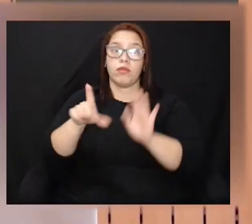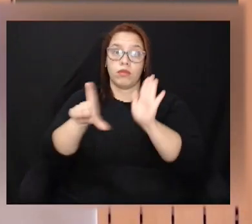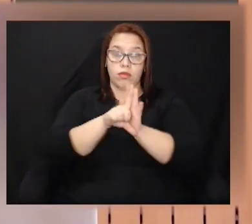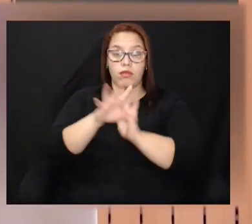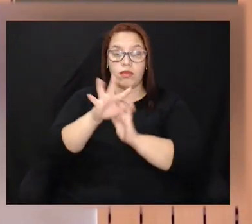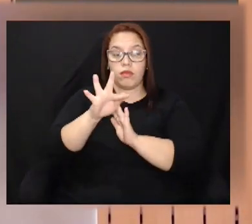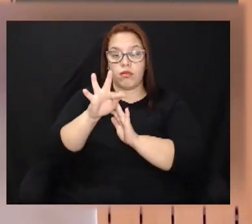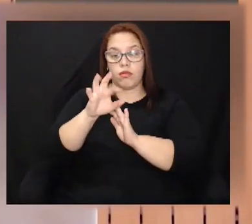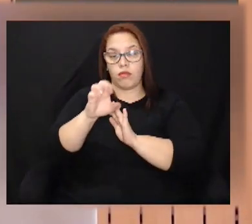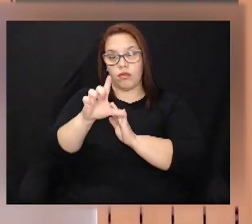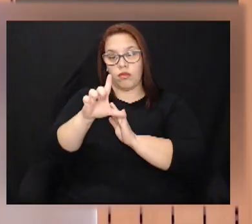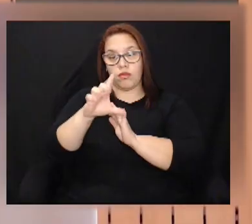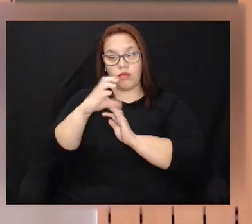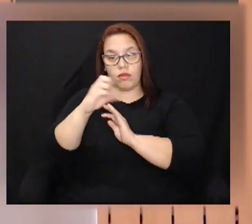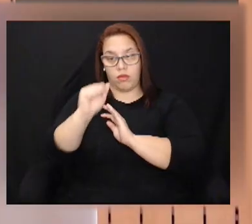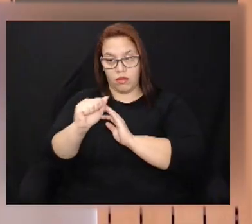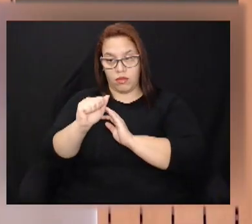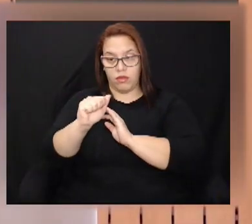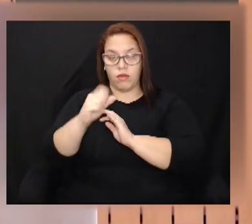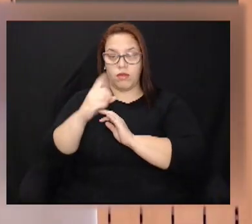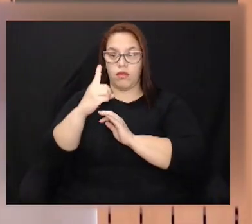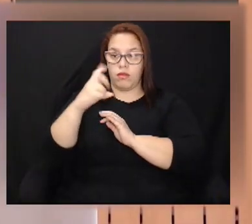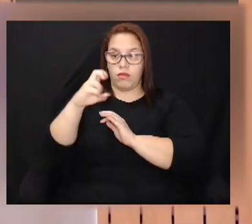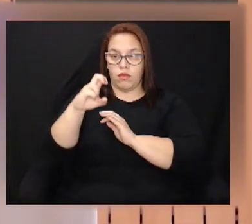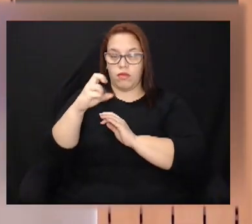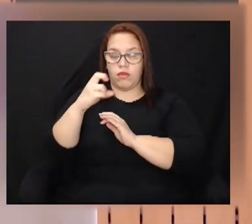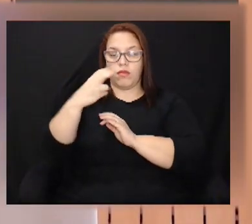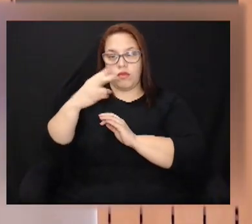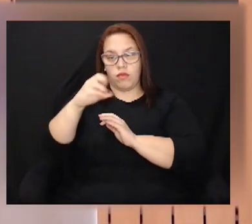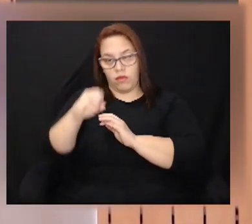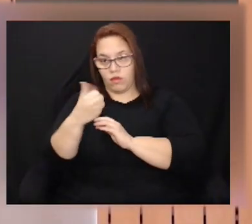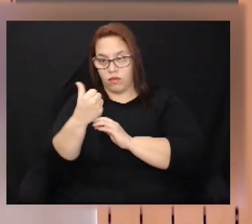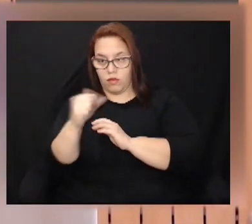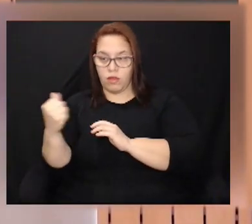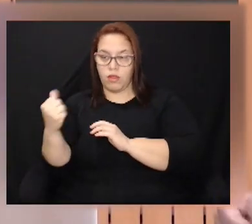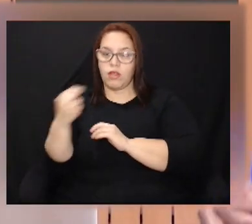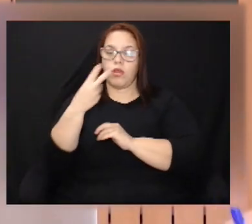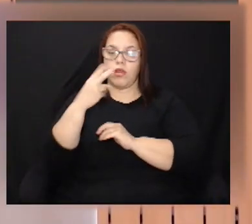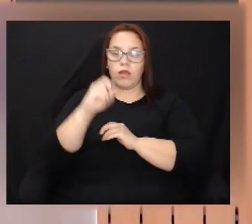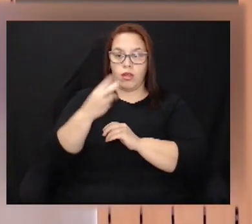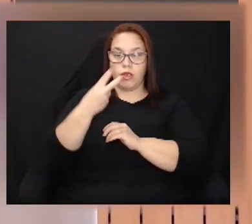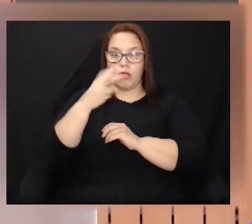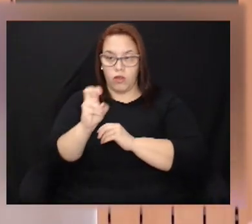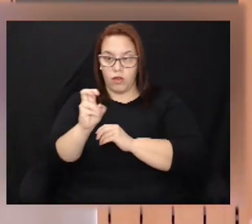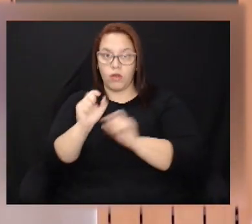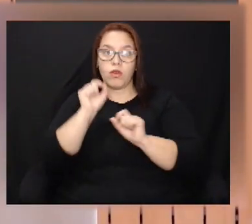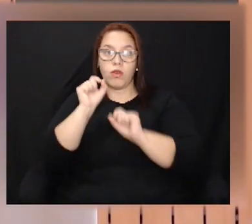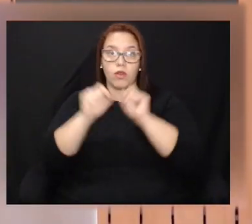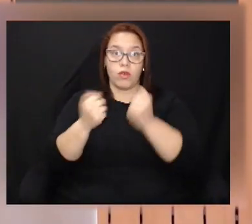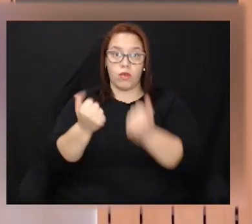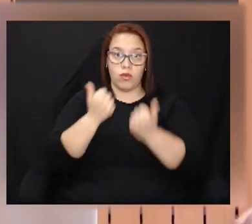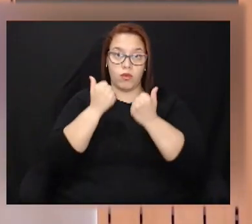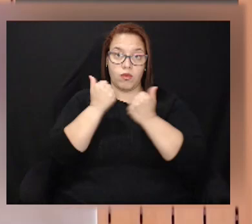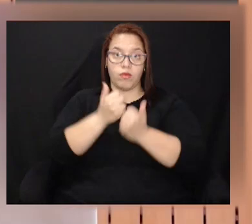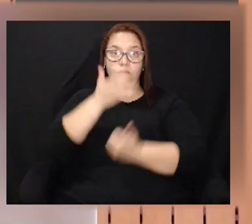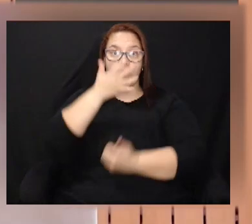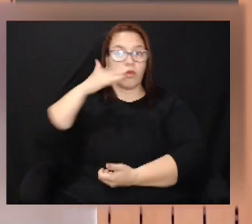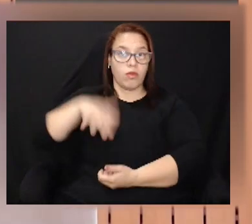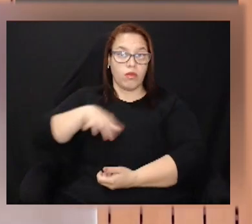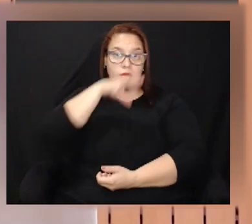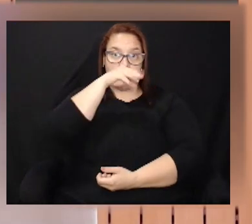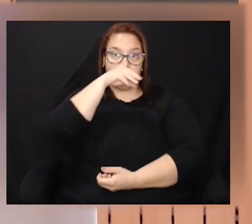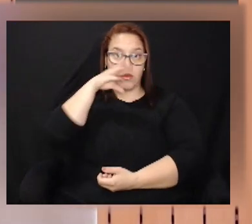Lei 15.211, de 2025, que dispõe sobre a proteção de crianças e adolescentes em